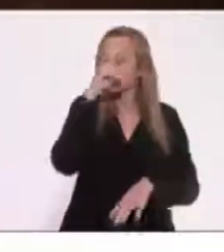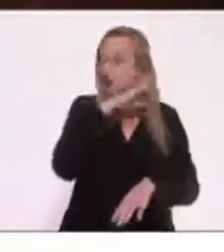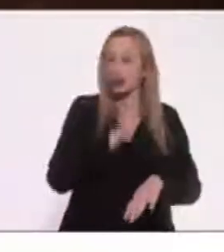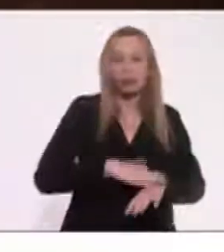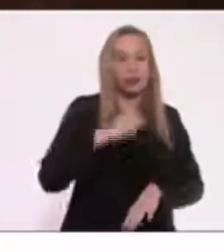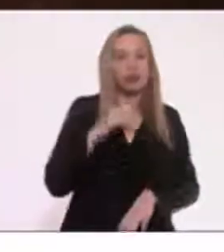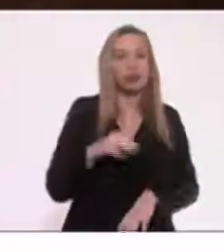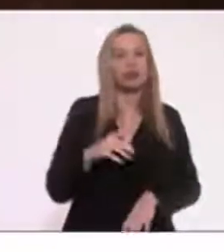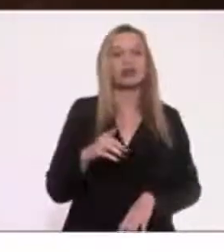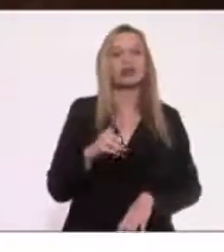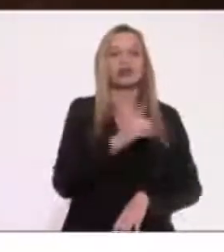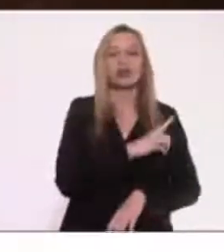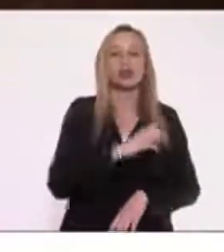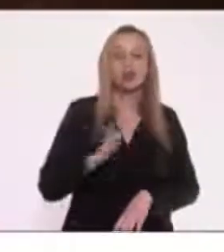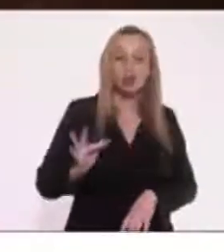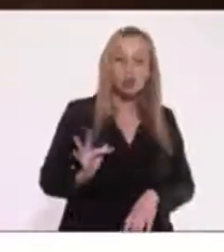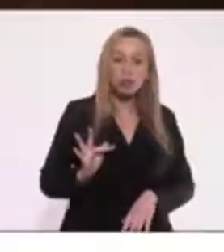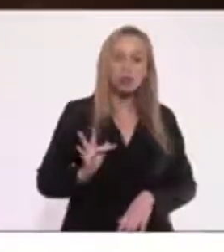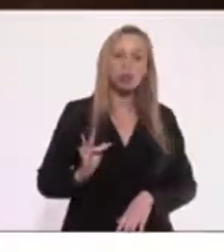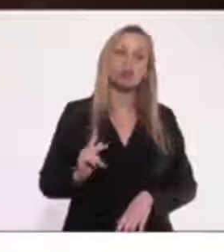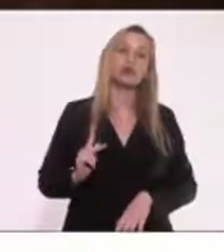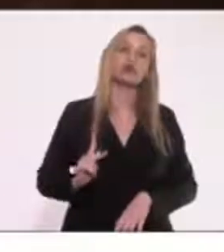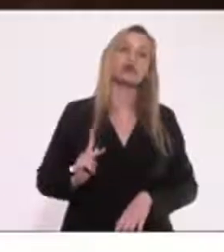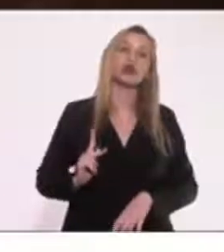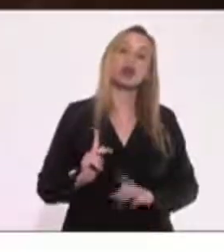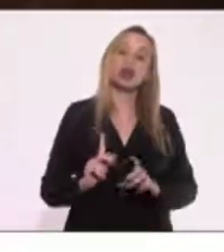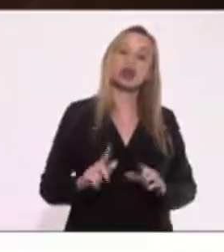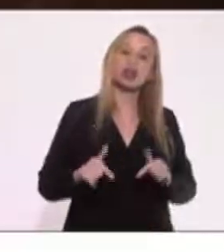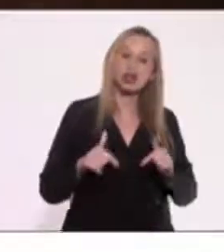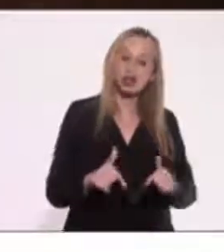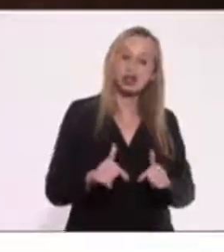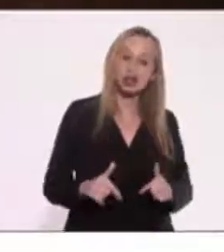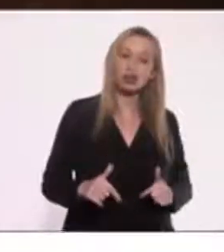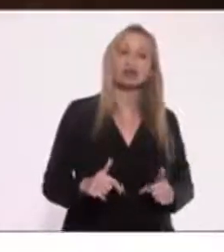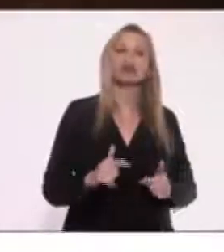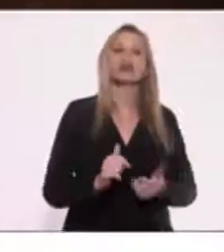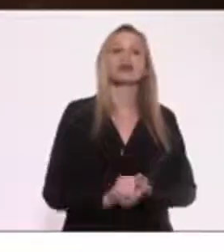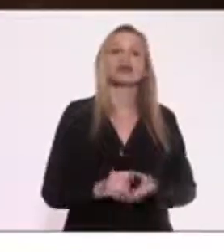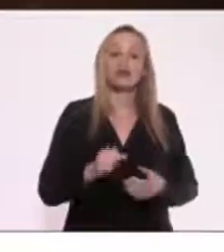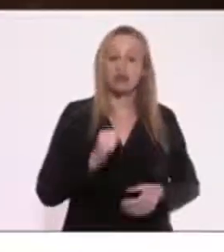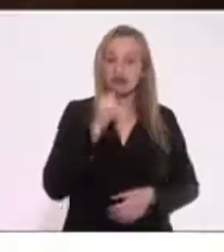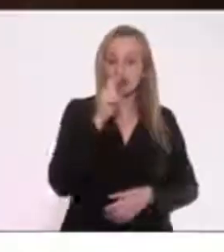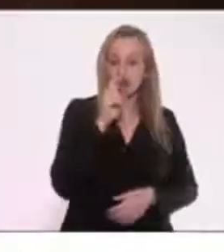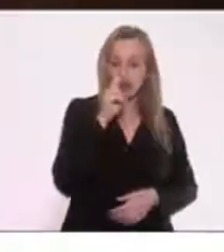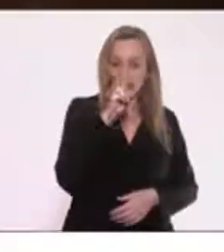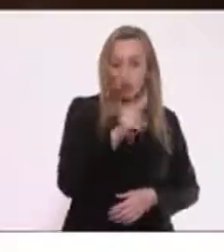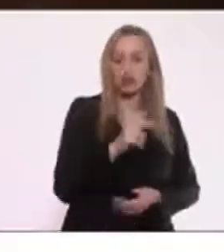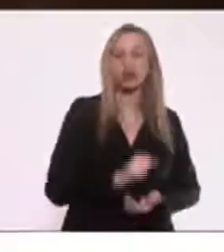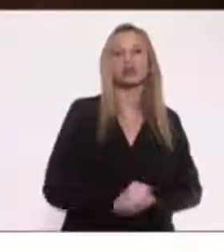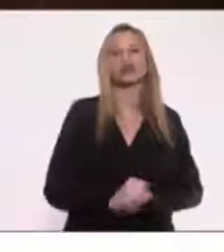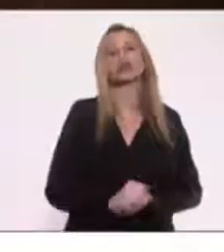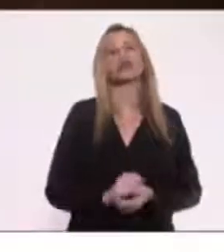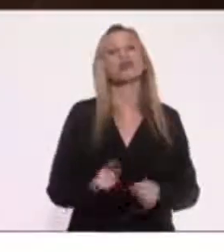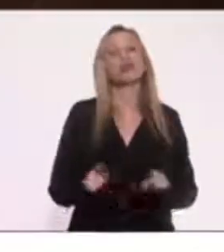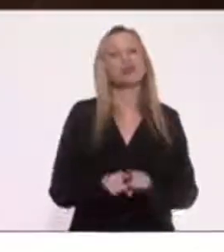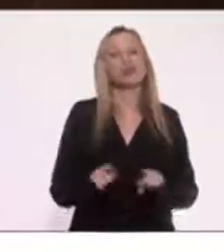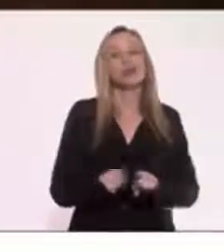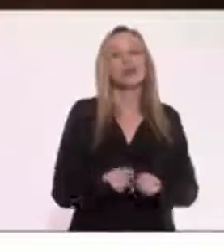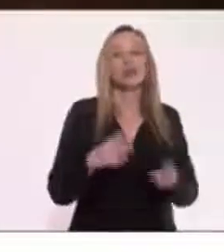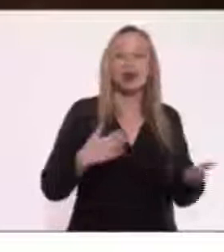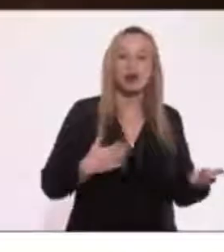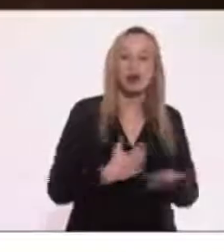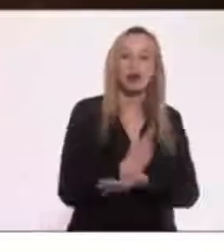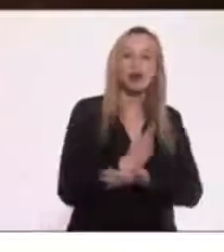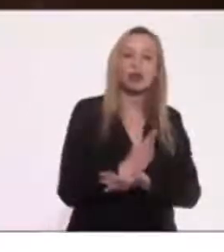Estado, que é o da Defensoria Pública, e atuou de forma valente e combativa, e, na sequência, foi